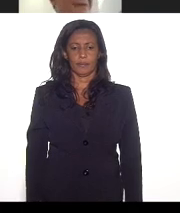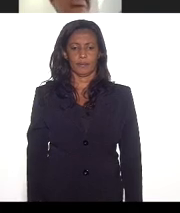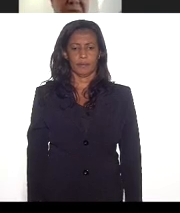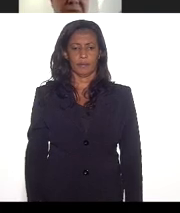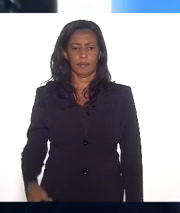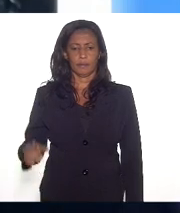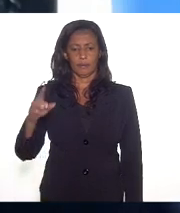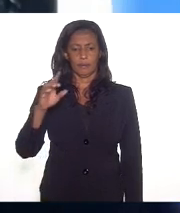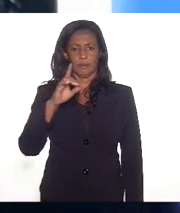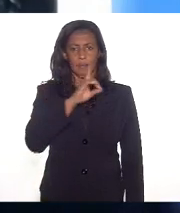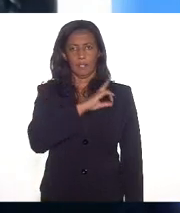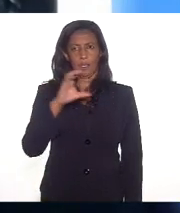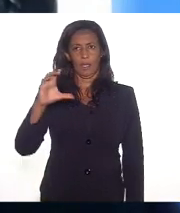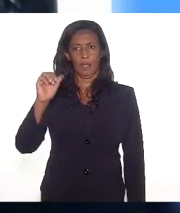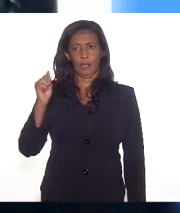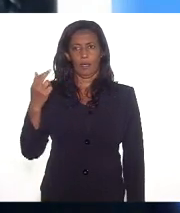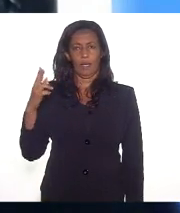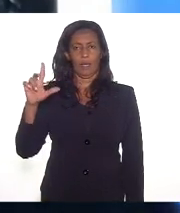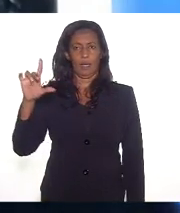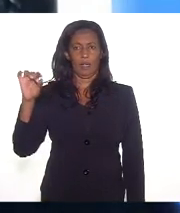Deputado Delegado Carlos Augusto.